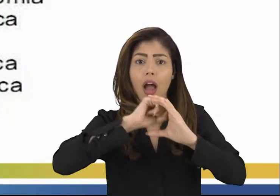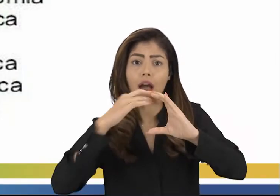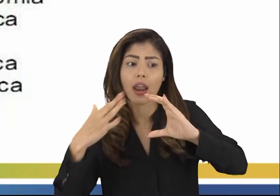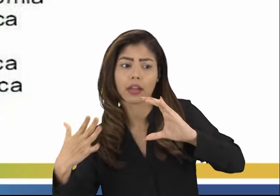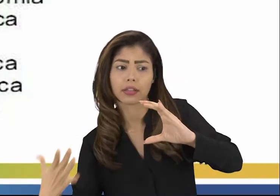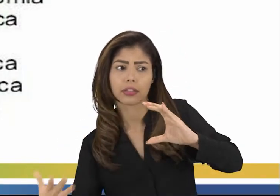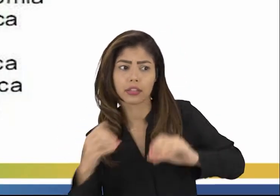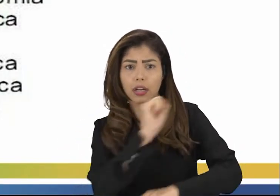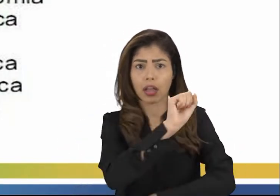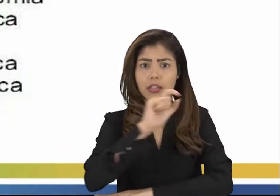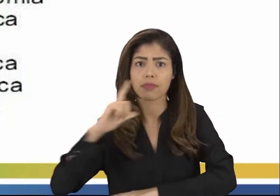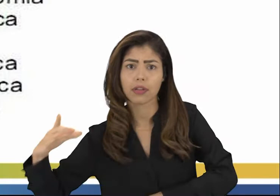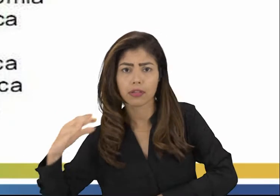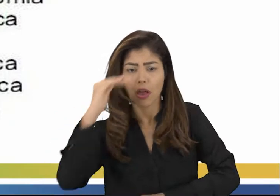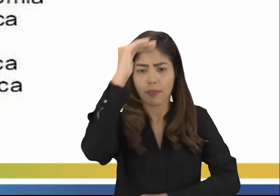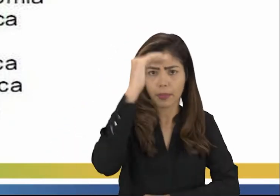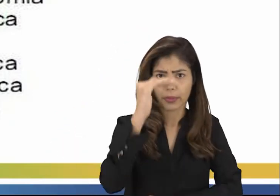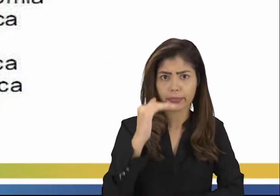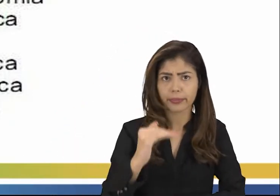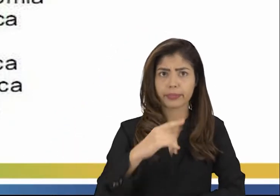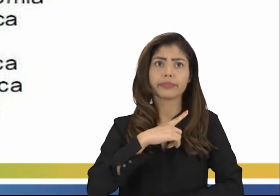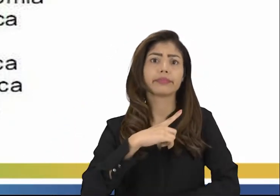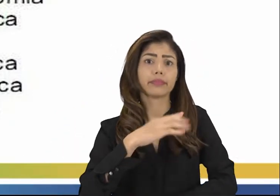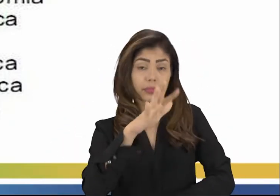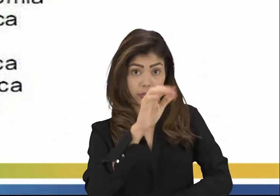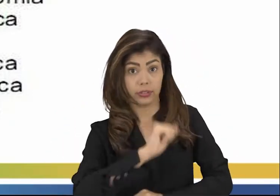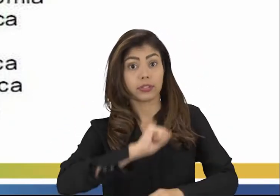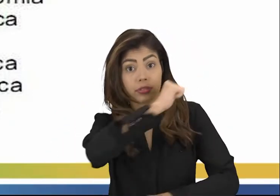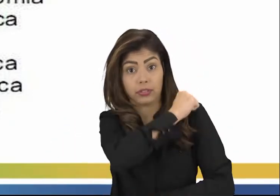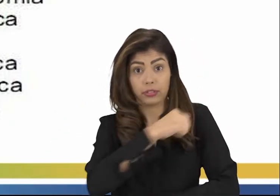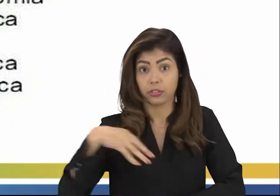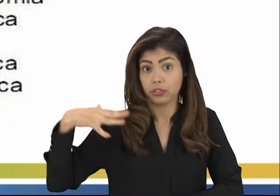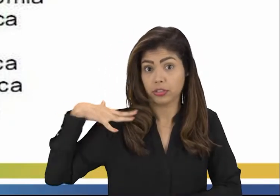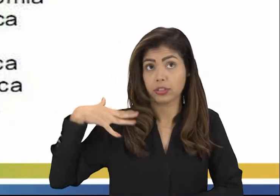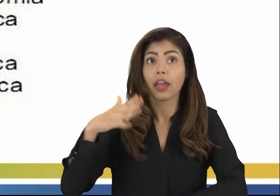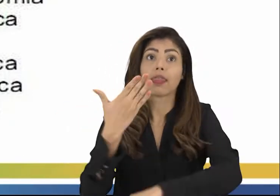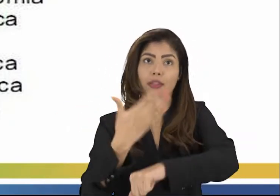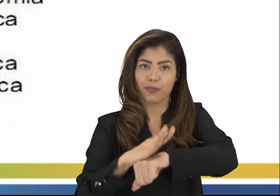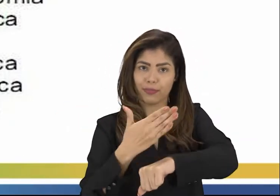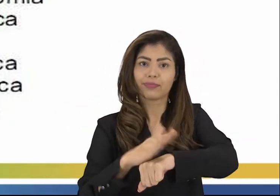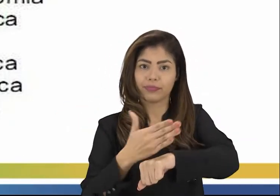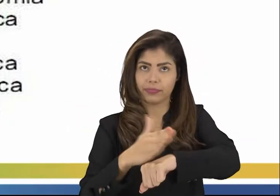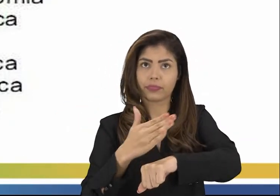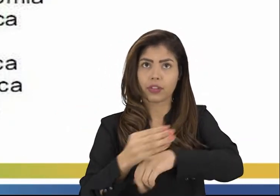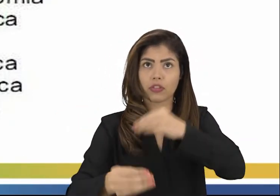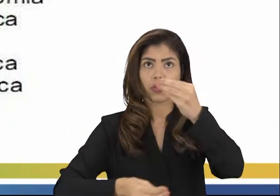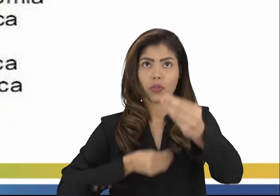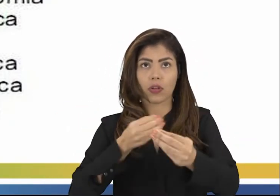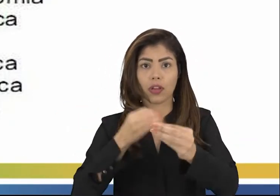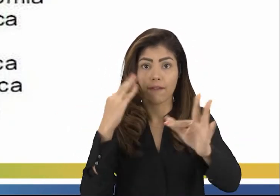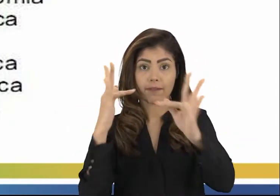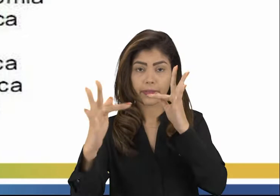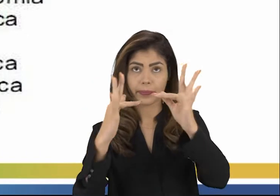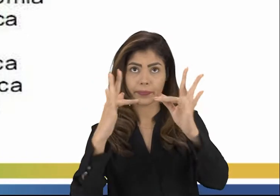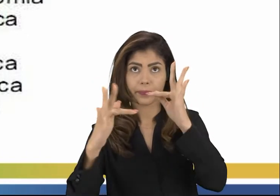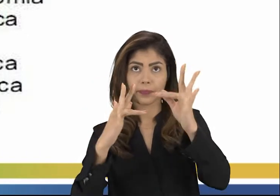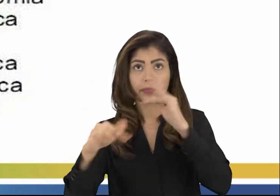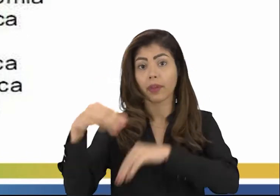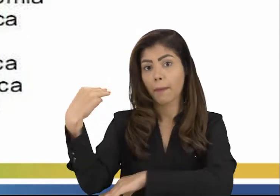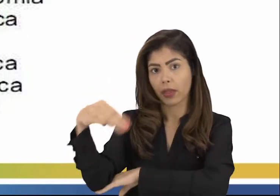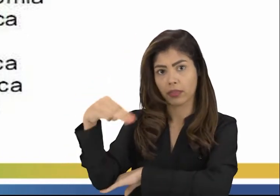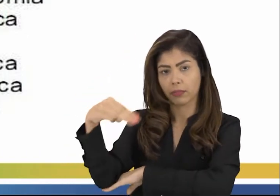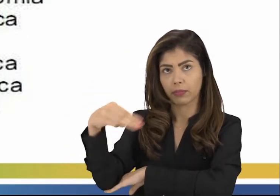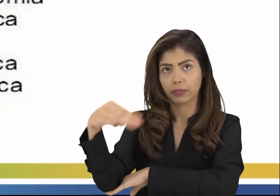das filosofias, dos conhecimentos para Aristóteles, né? A filosofia teórica, que tinha como áreas a física,